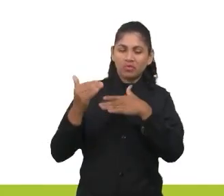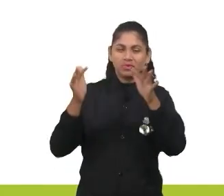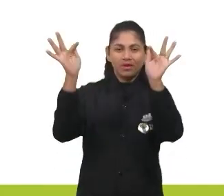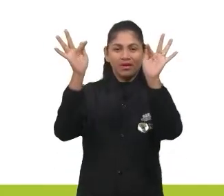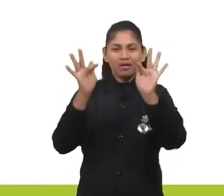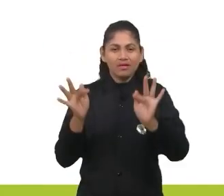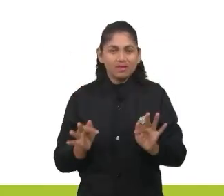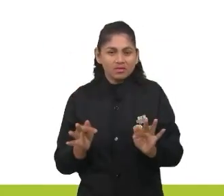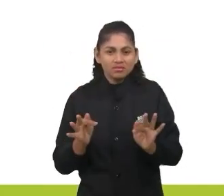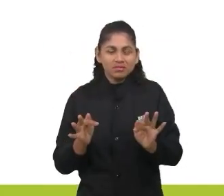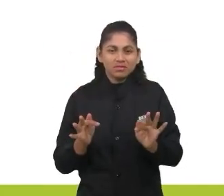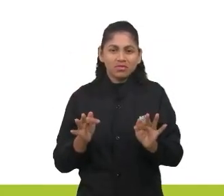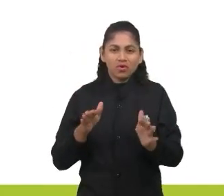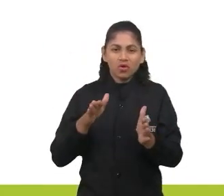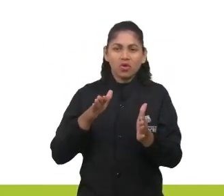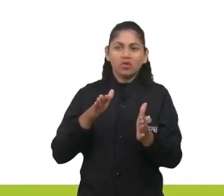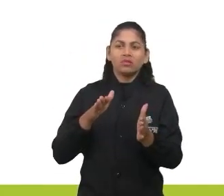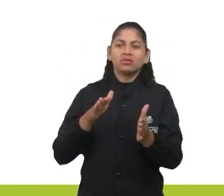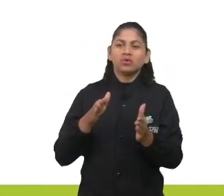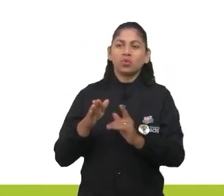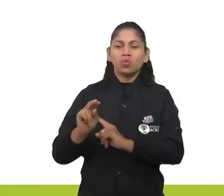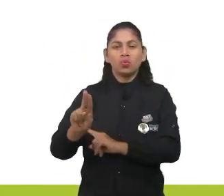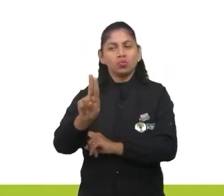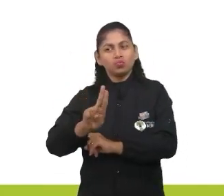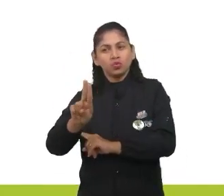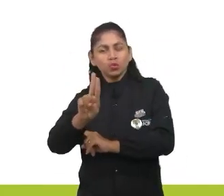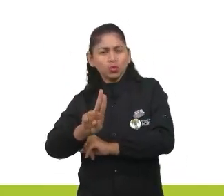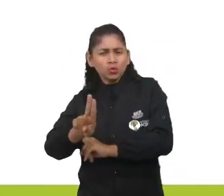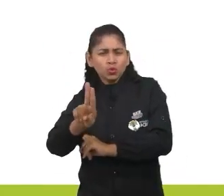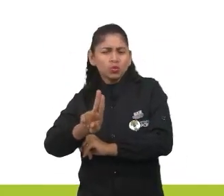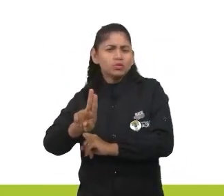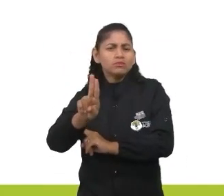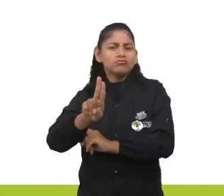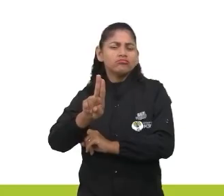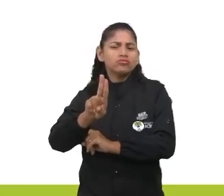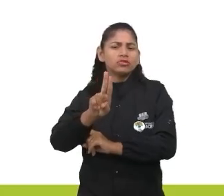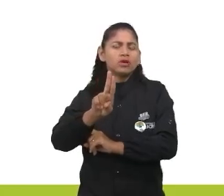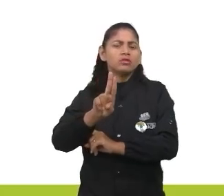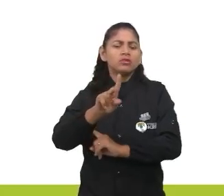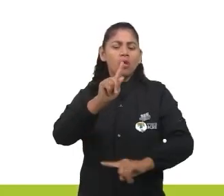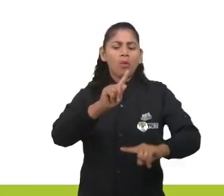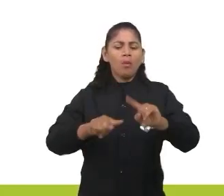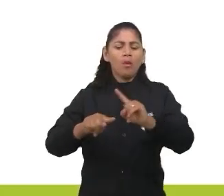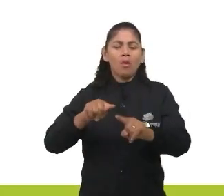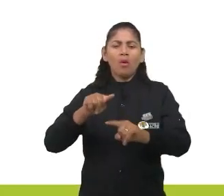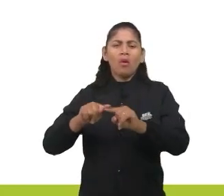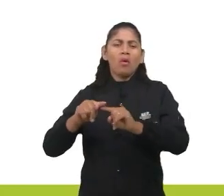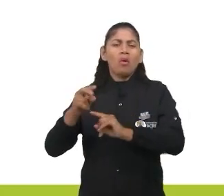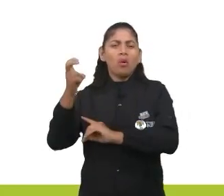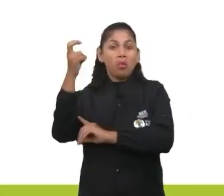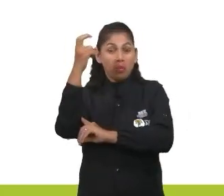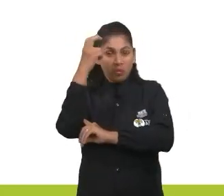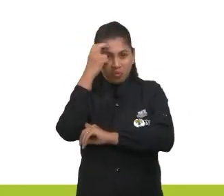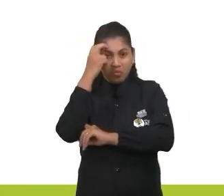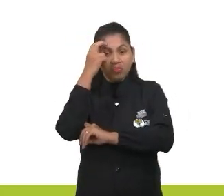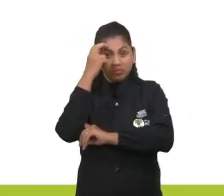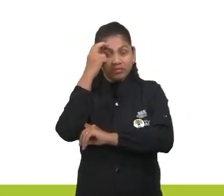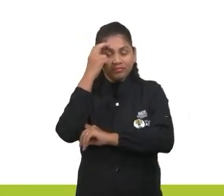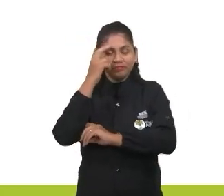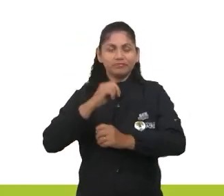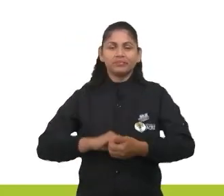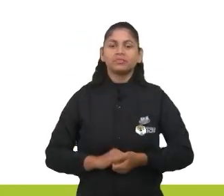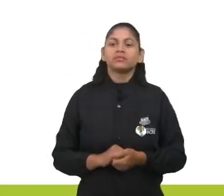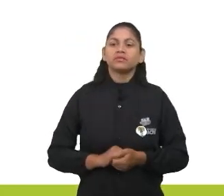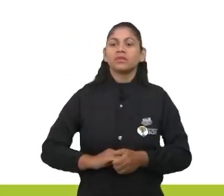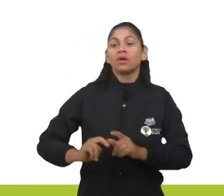felicidade consumindo os produtos da indústria cultural. O uso dos meios de comunicação de massa,